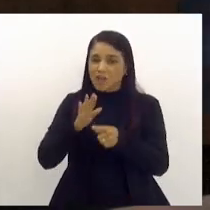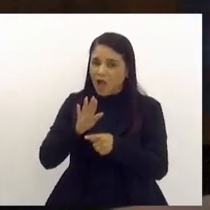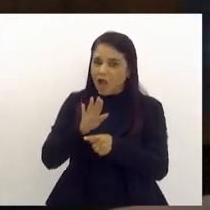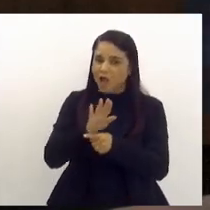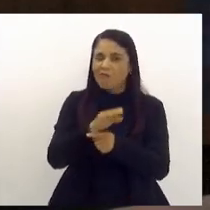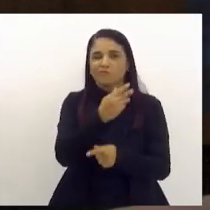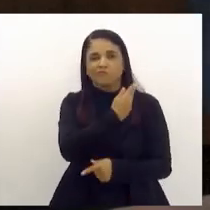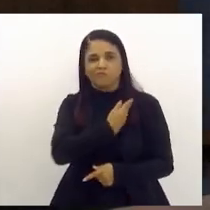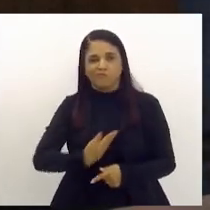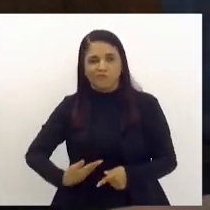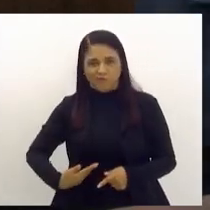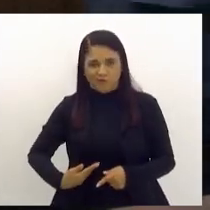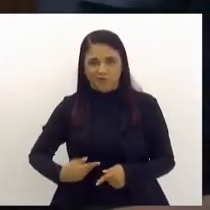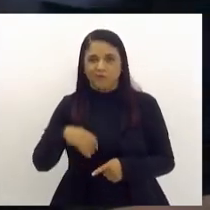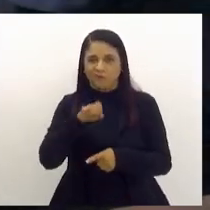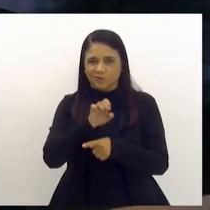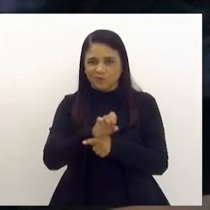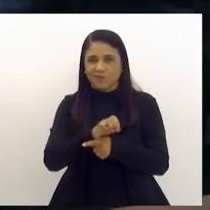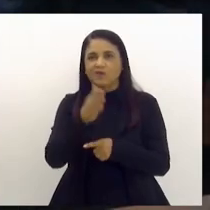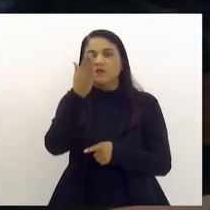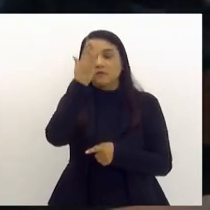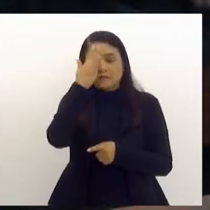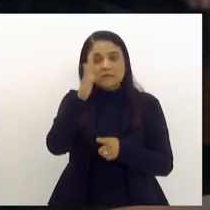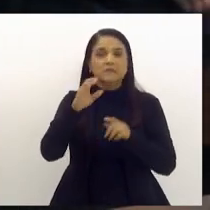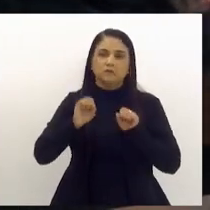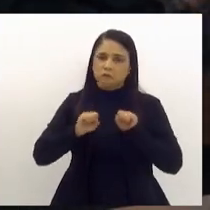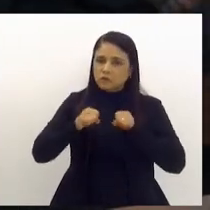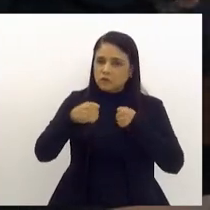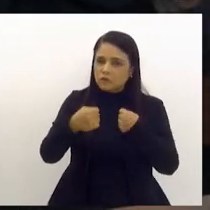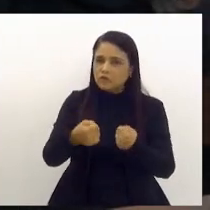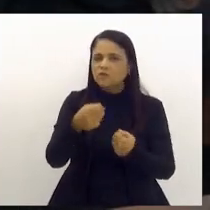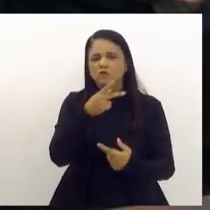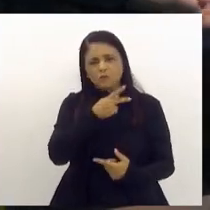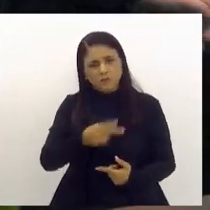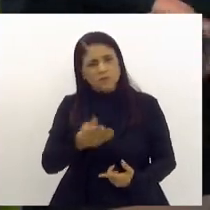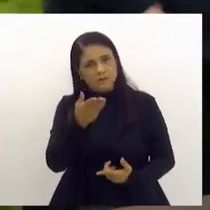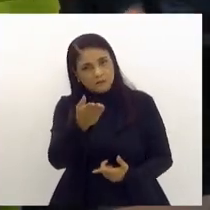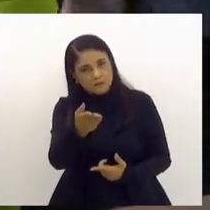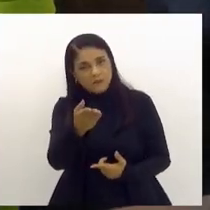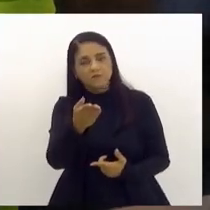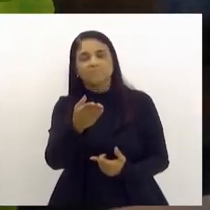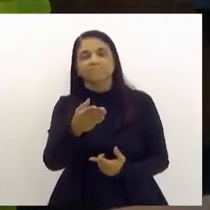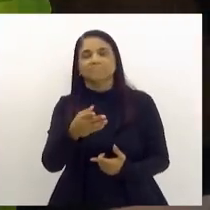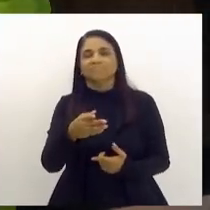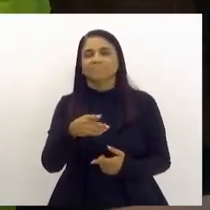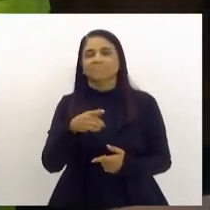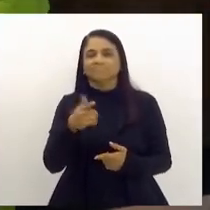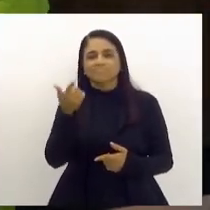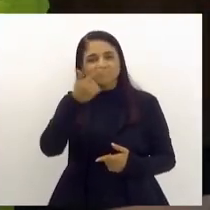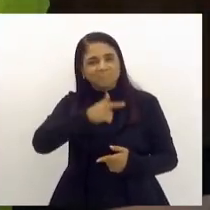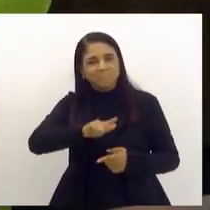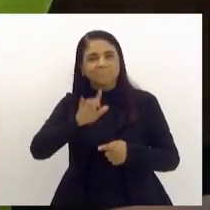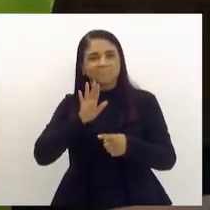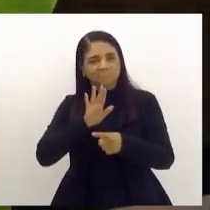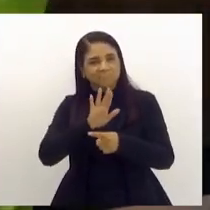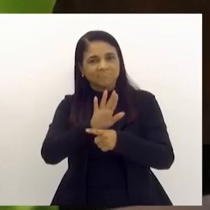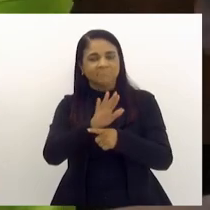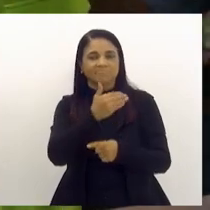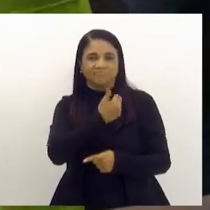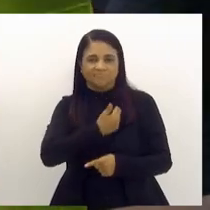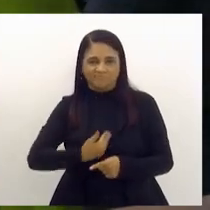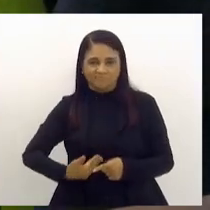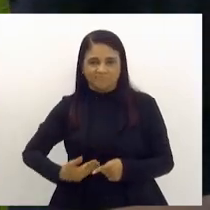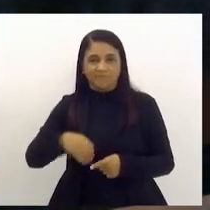do Estado. Eu sei do esforço do senhor, enquanto presidente, para ajudar o governo do Estado.